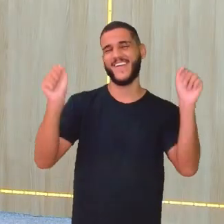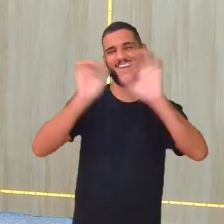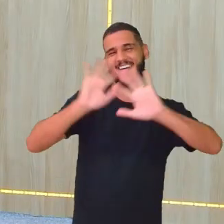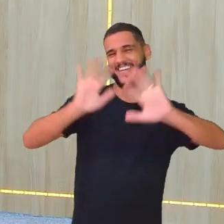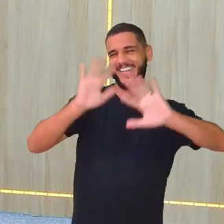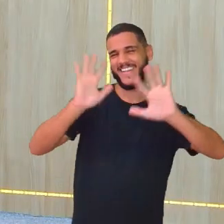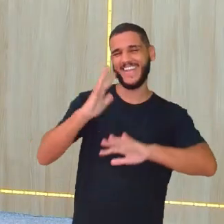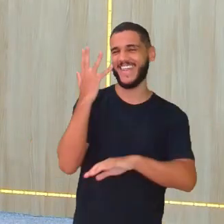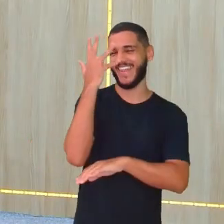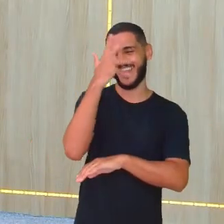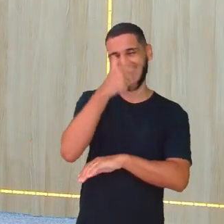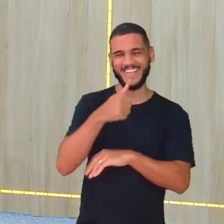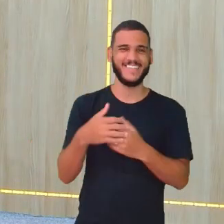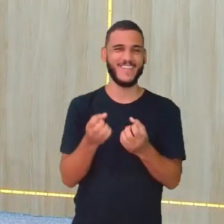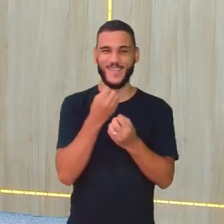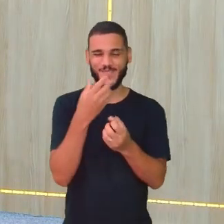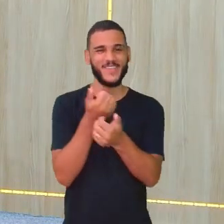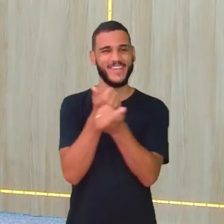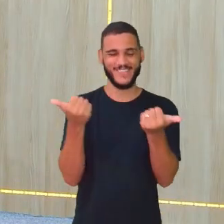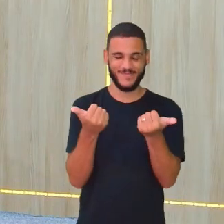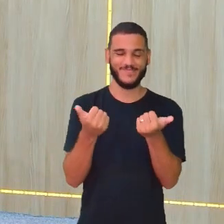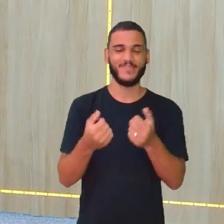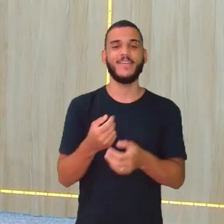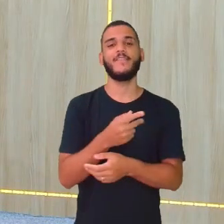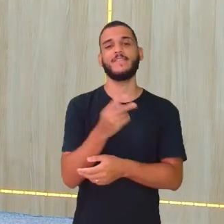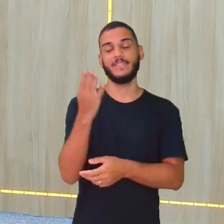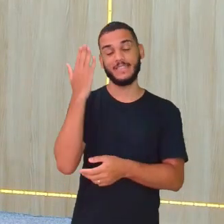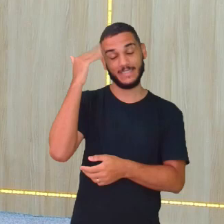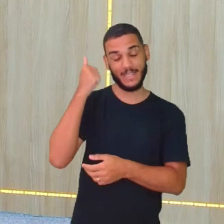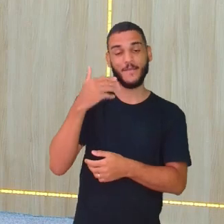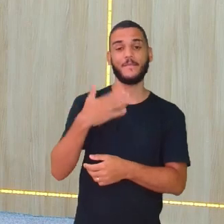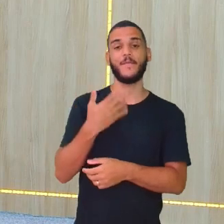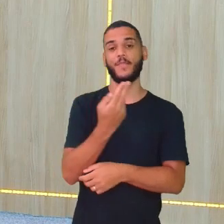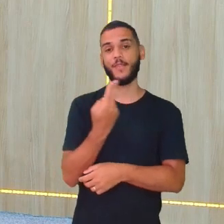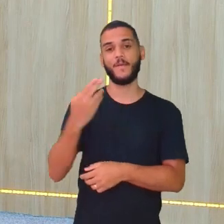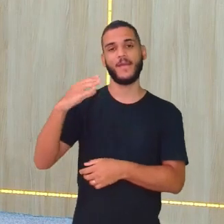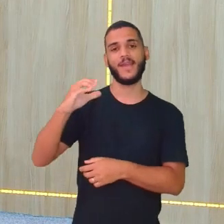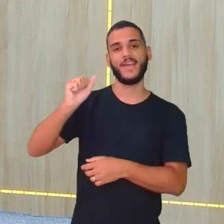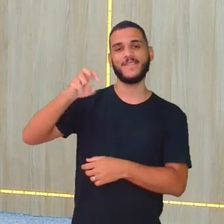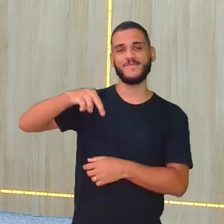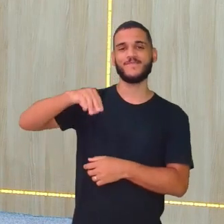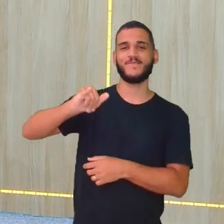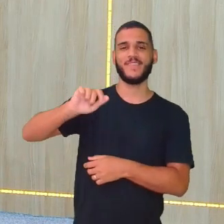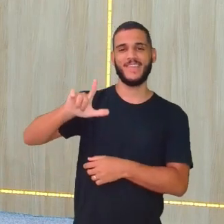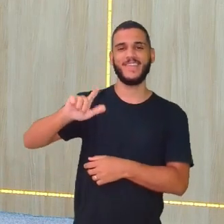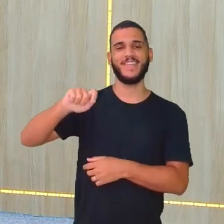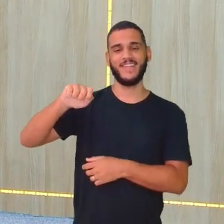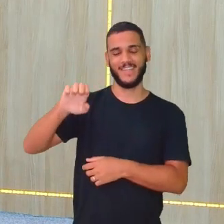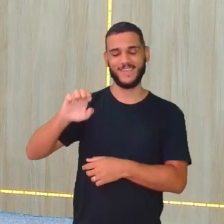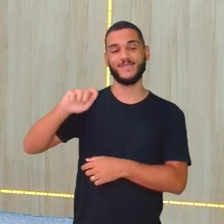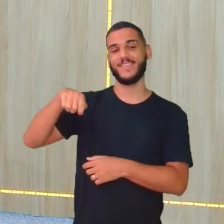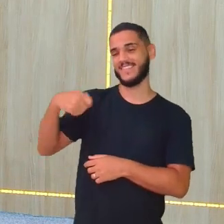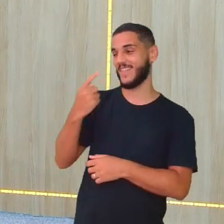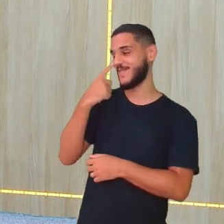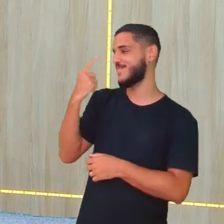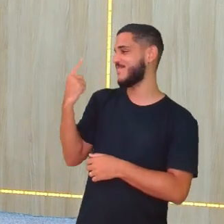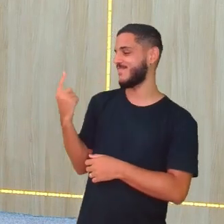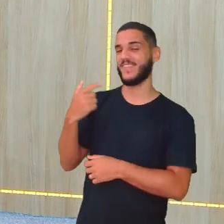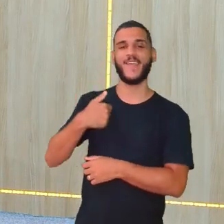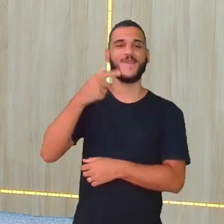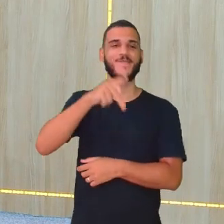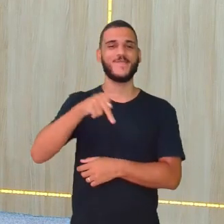Olá, lindezas, tudo bem? Como vocês sabem, eu sou Camille Borba, este aqui é o meu sinal, e eu sou professora de